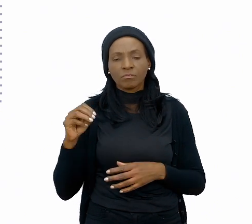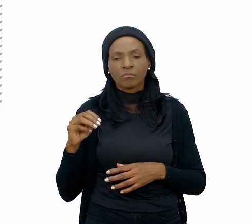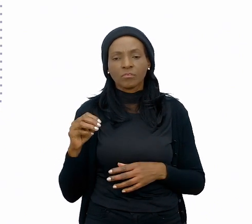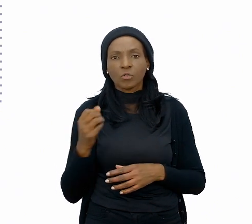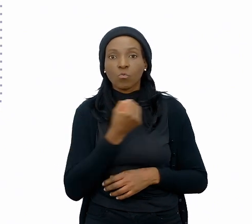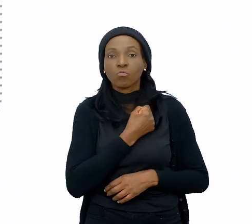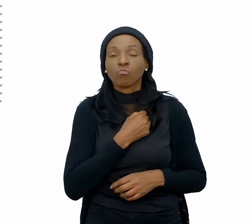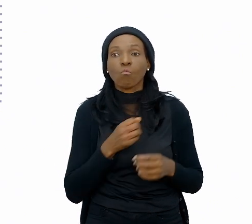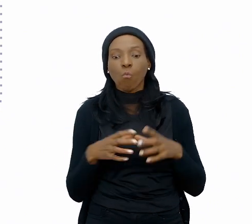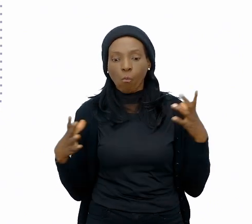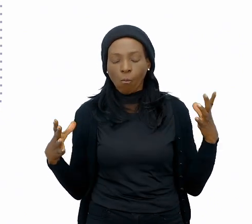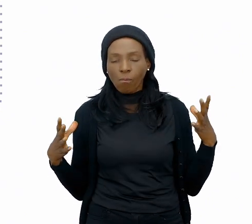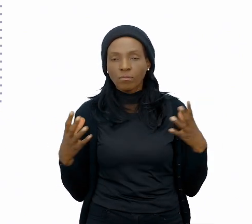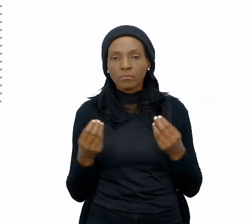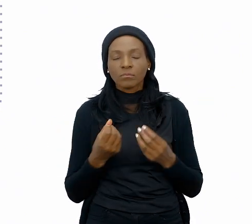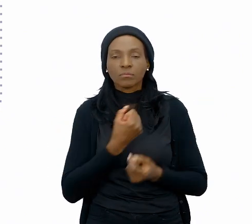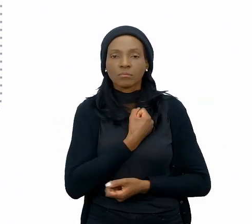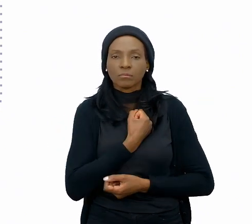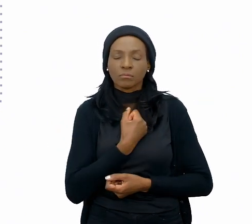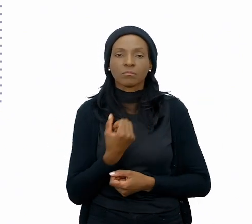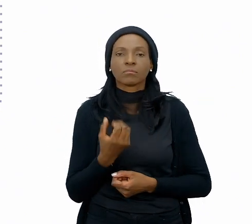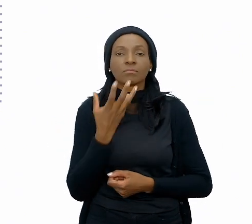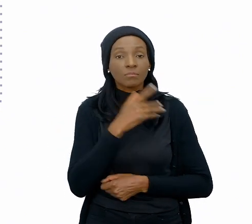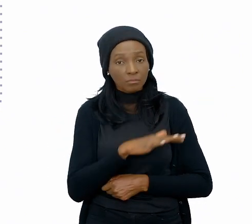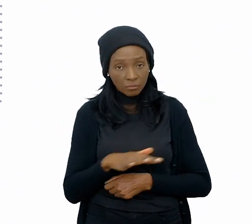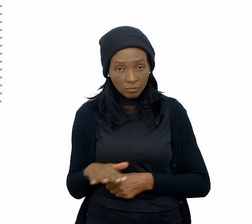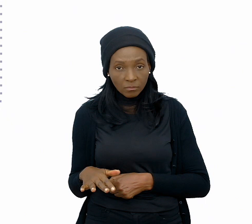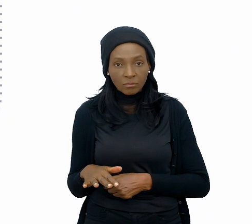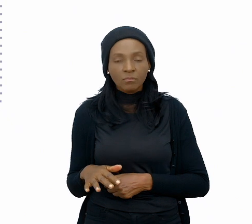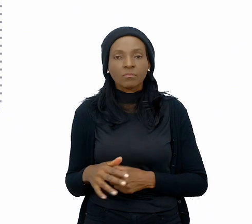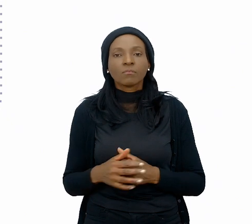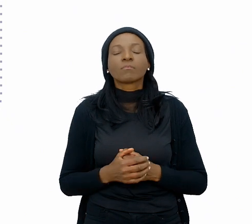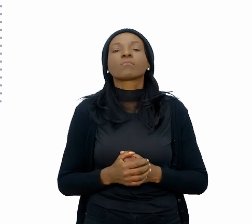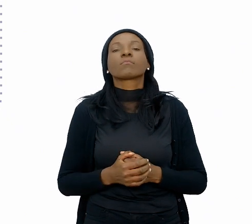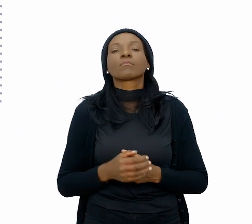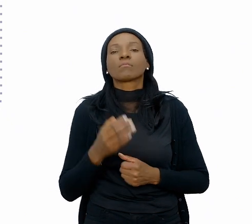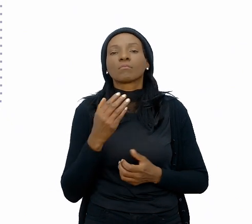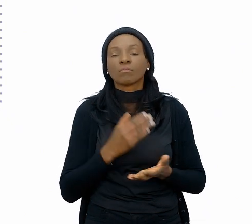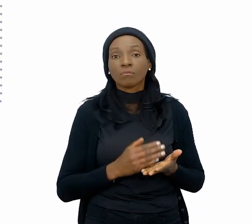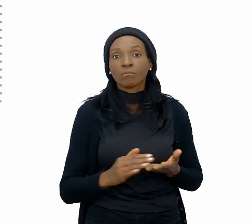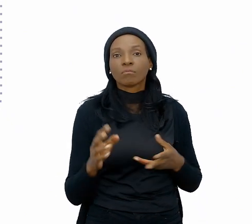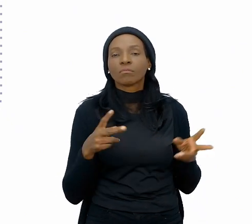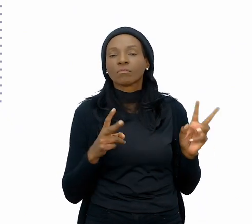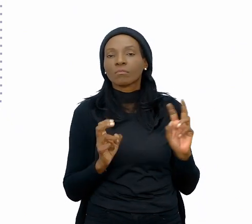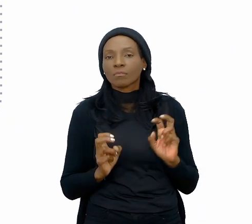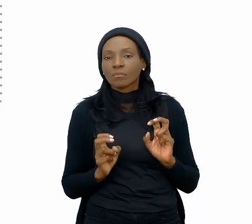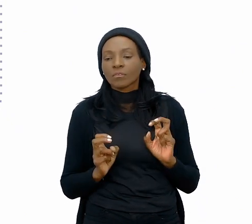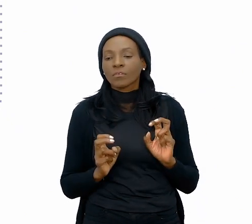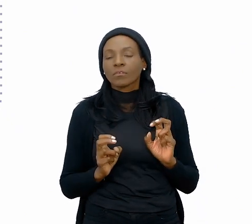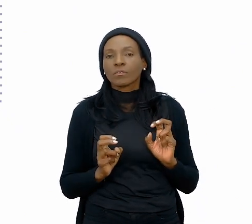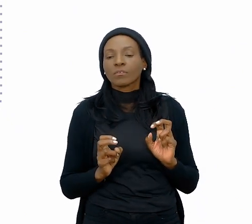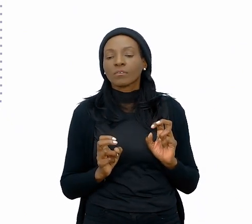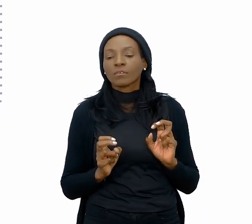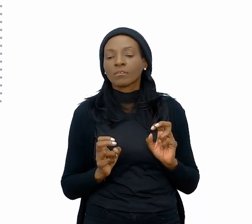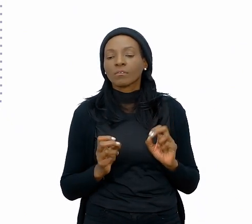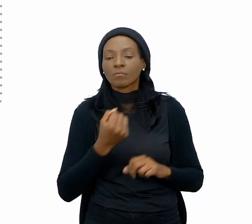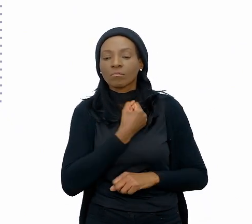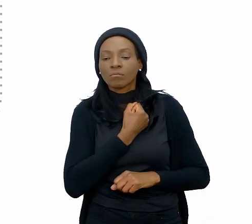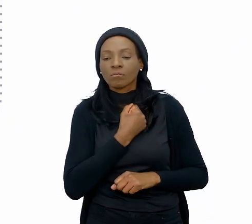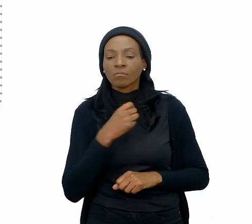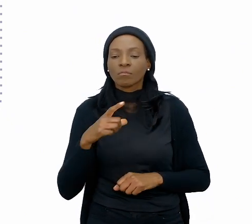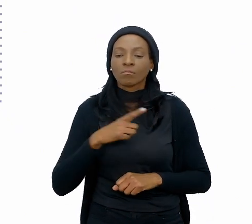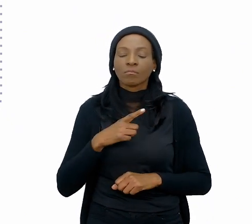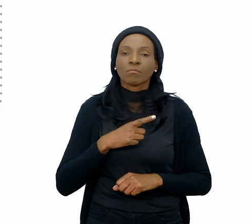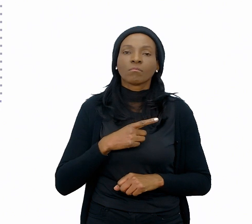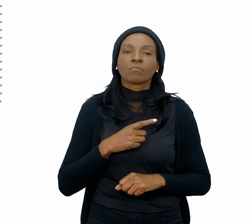dos números, né? As crianças, elas começam a perceber que se um número tem mais